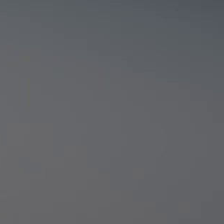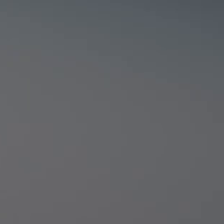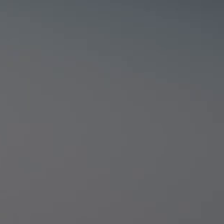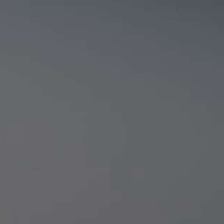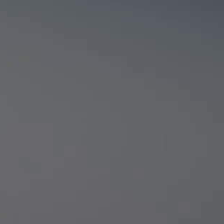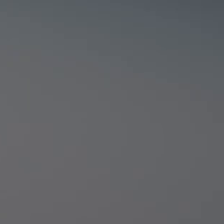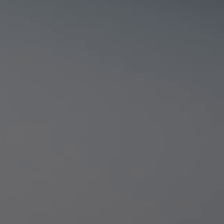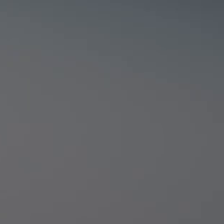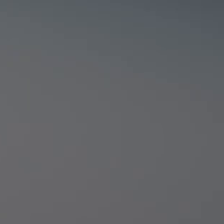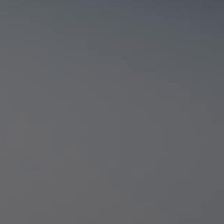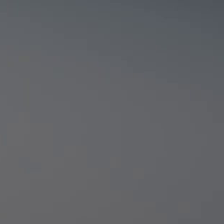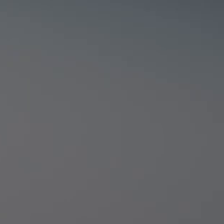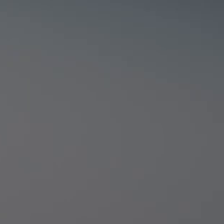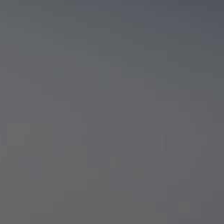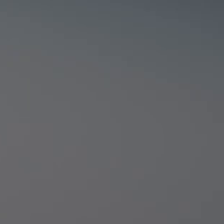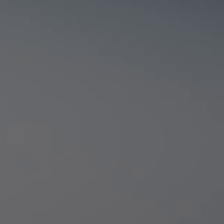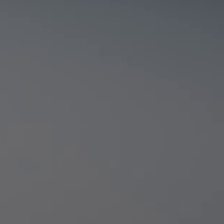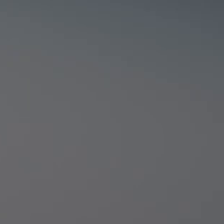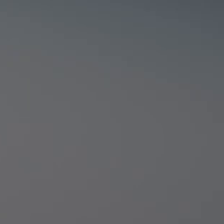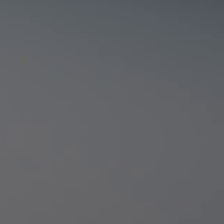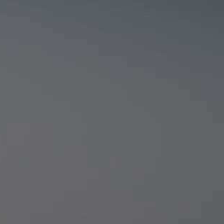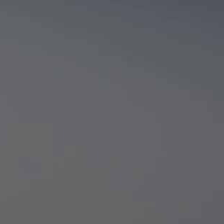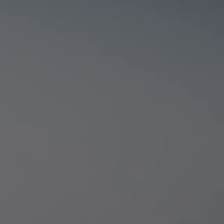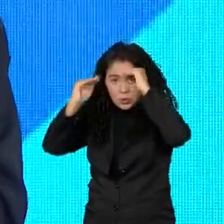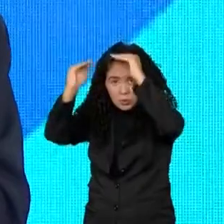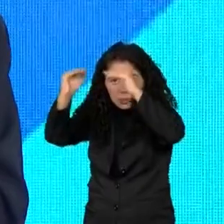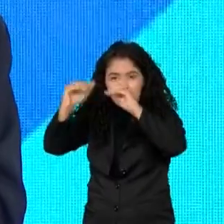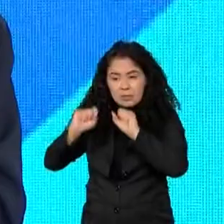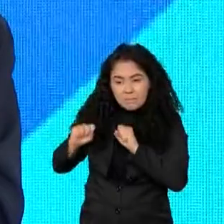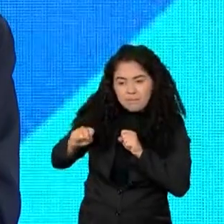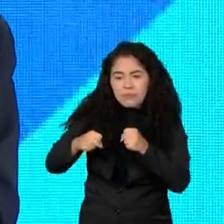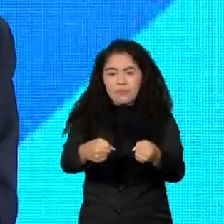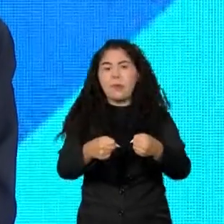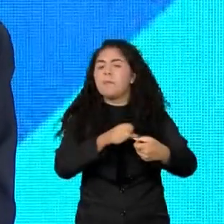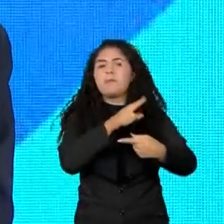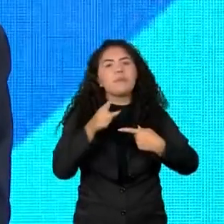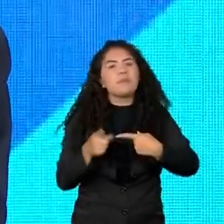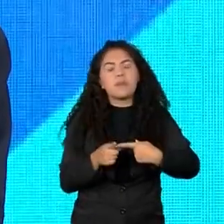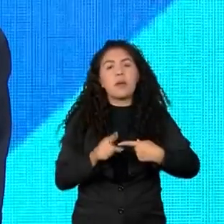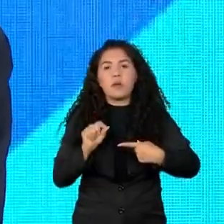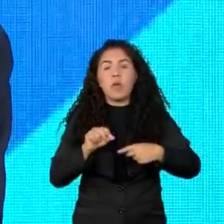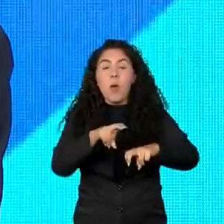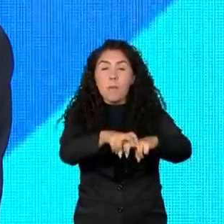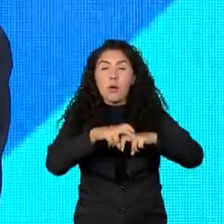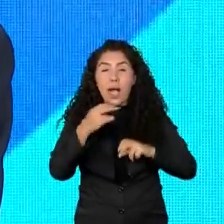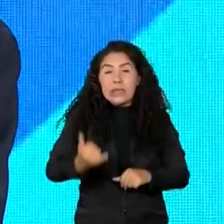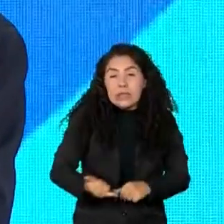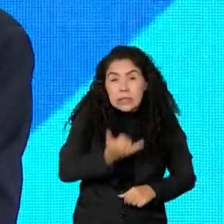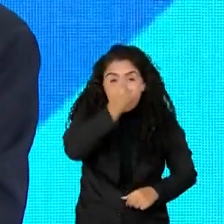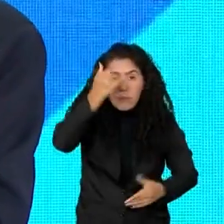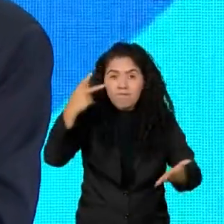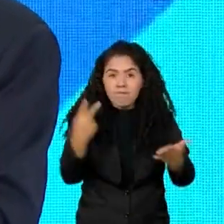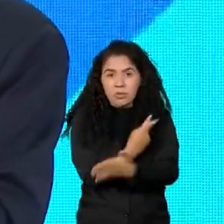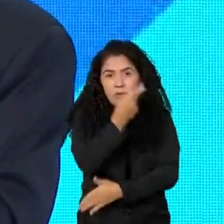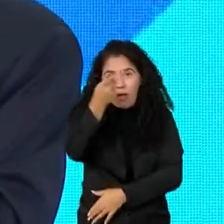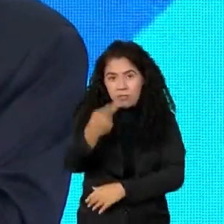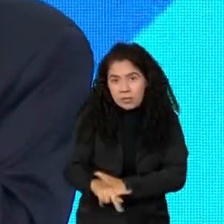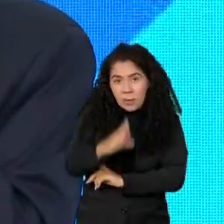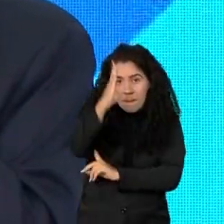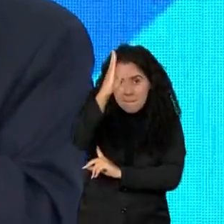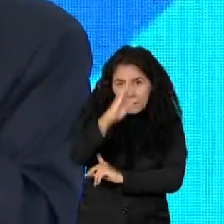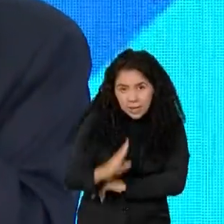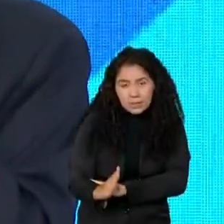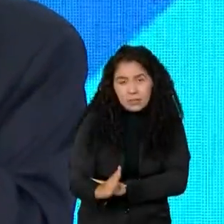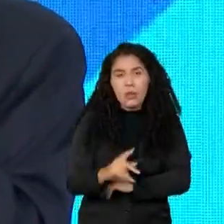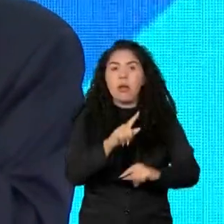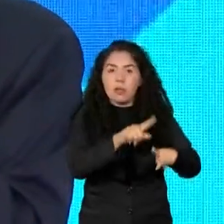Uma audiência foi realizada na última segunda-feira. O presidente do Supremo Tribunal Federal, ministro Luiz Roberto Barroso, destacou